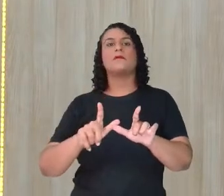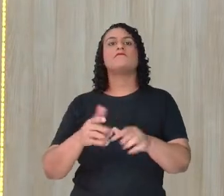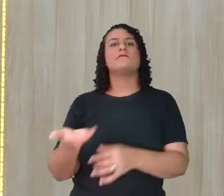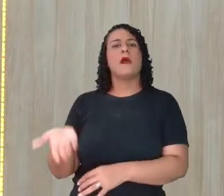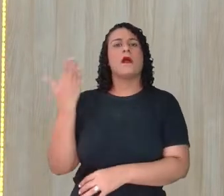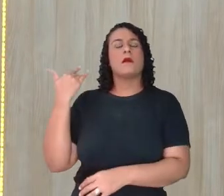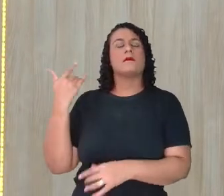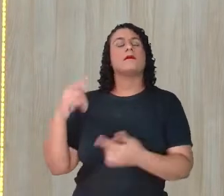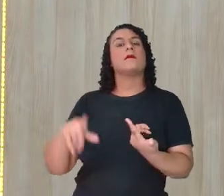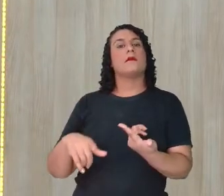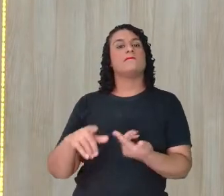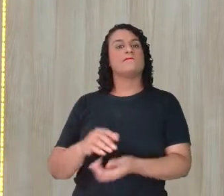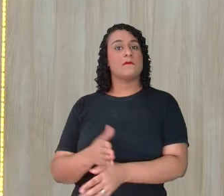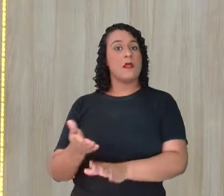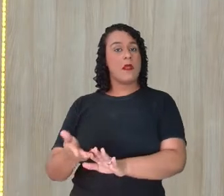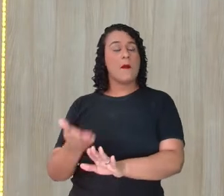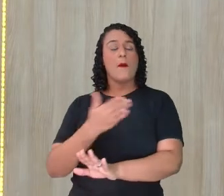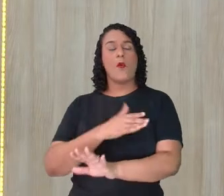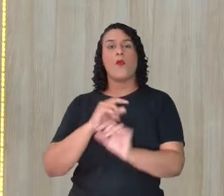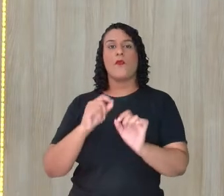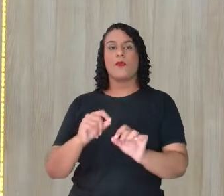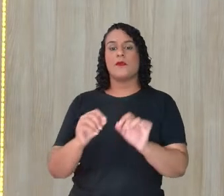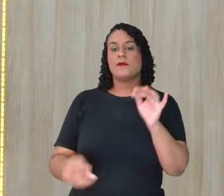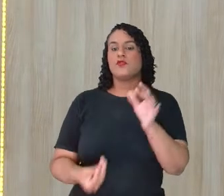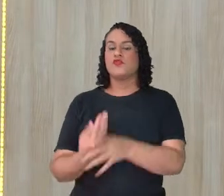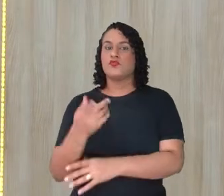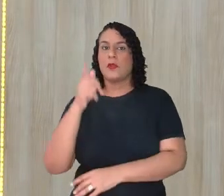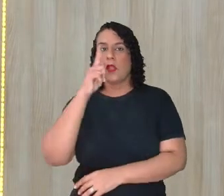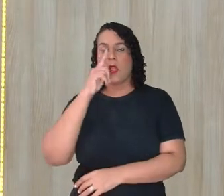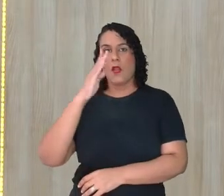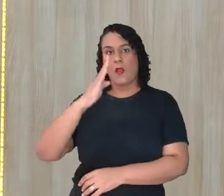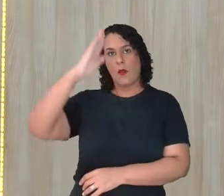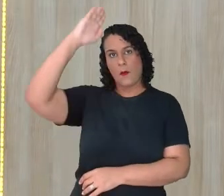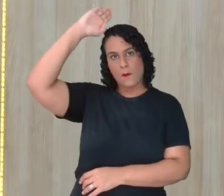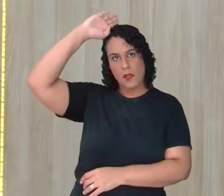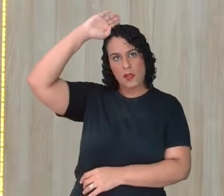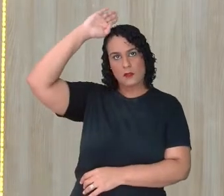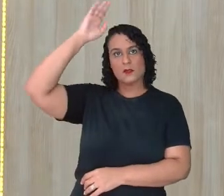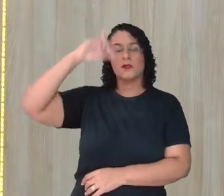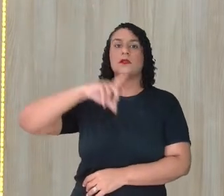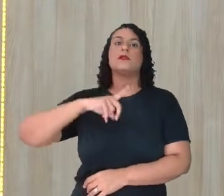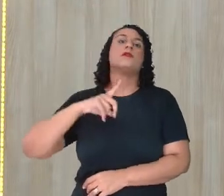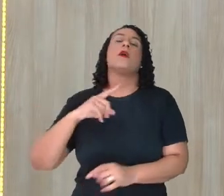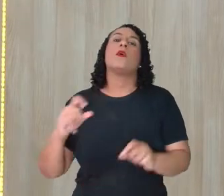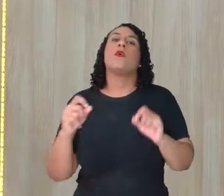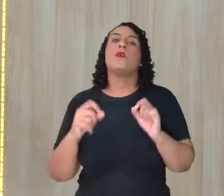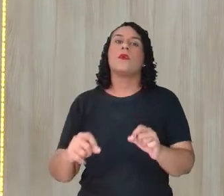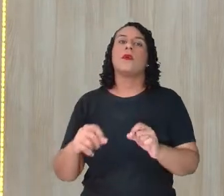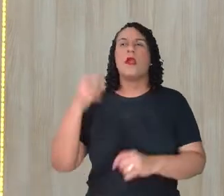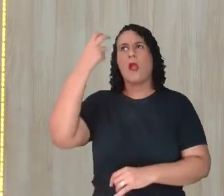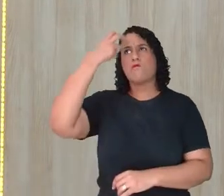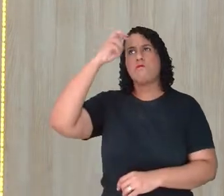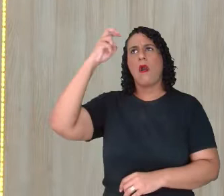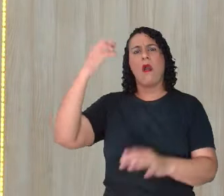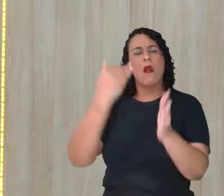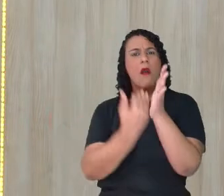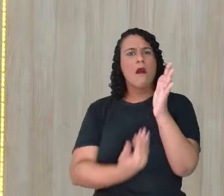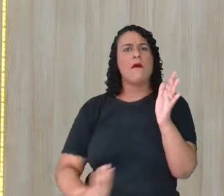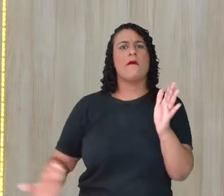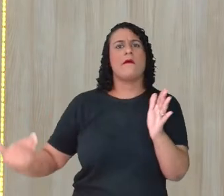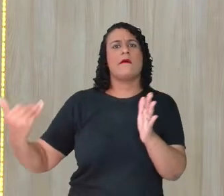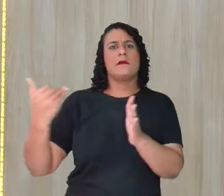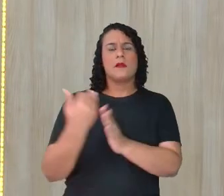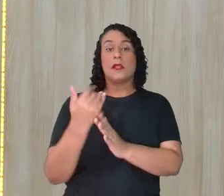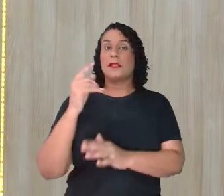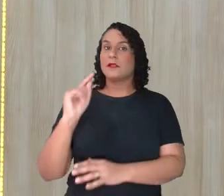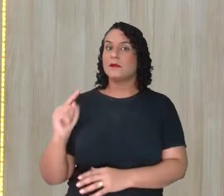antiguidade greco-romana, surgindo aí uma grande efervescência cultural que vai, mais